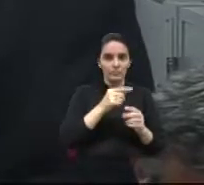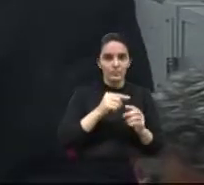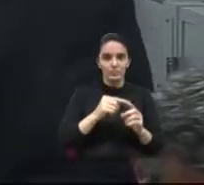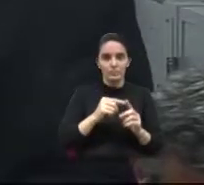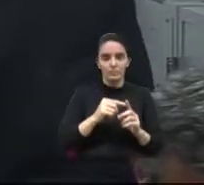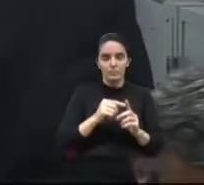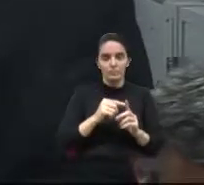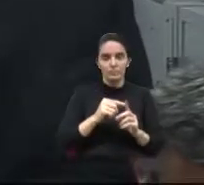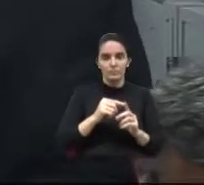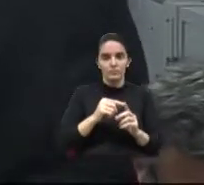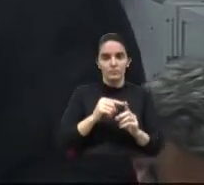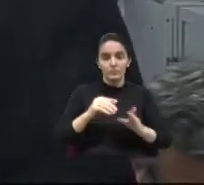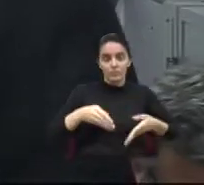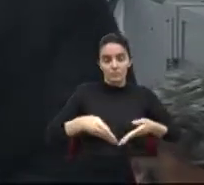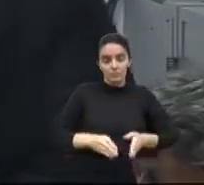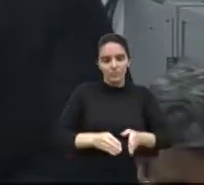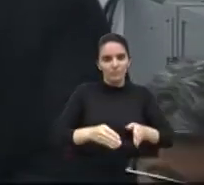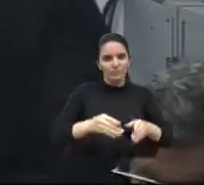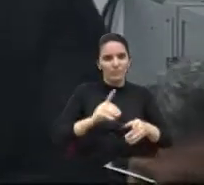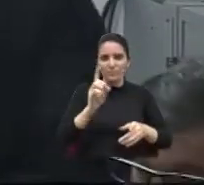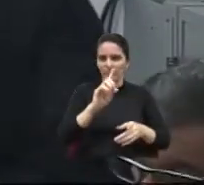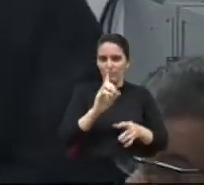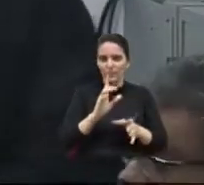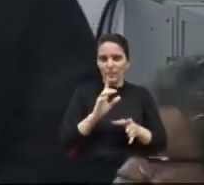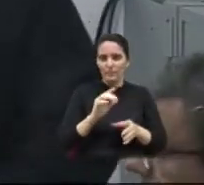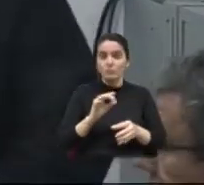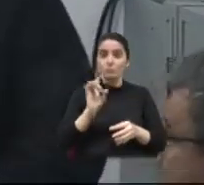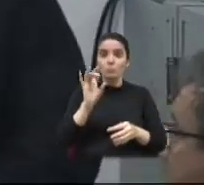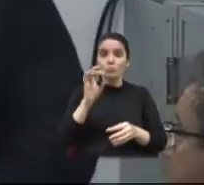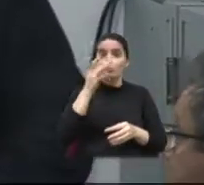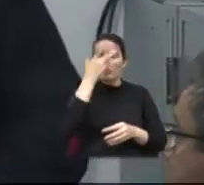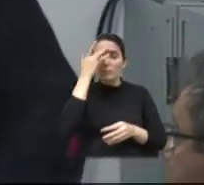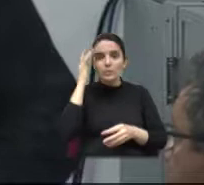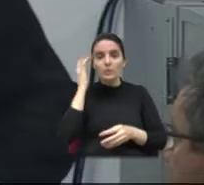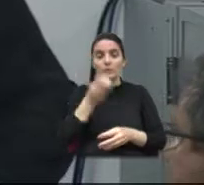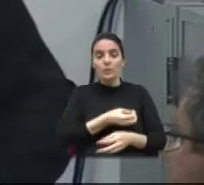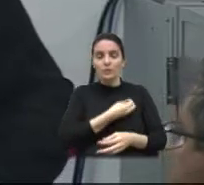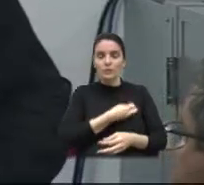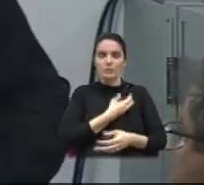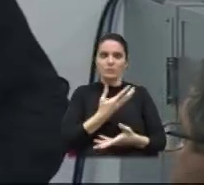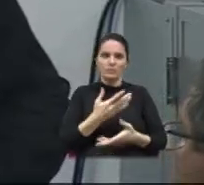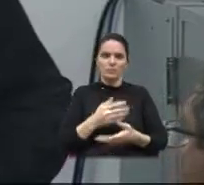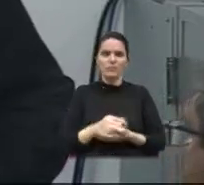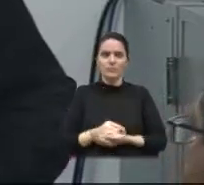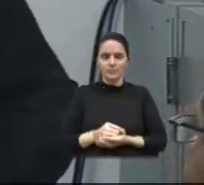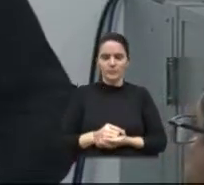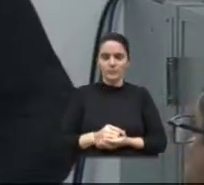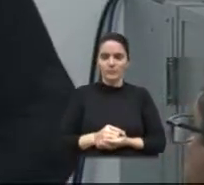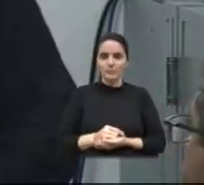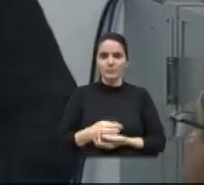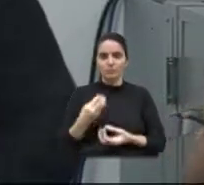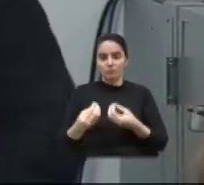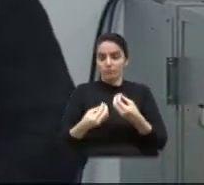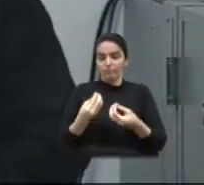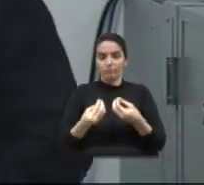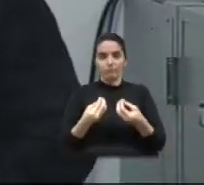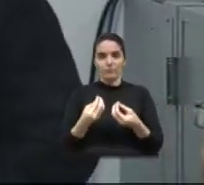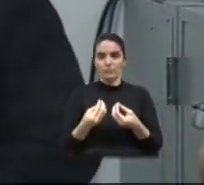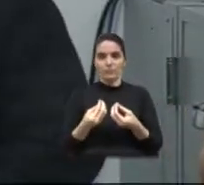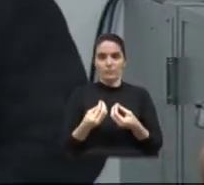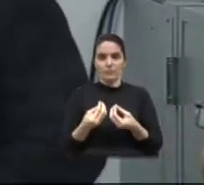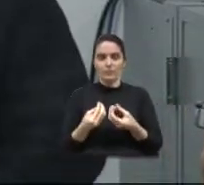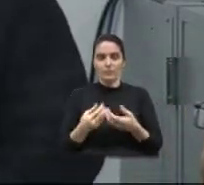né, Lemão? Quem já nasceu. Então, acho assim, a gente não pode tirar o dom da